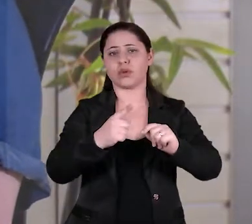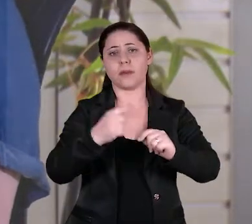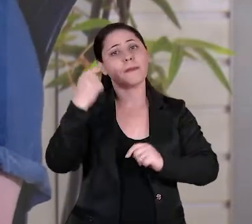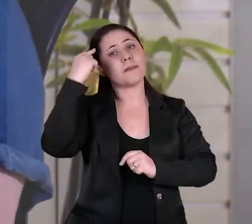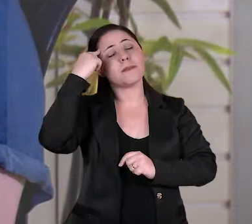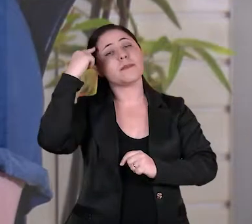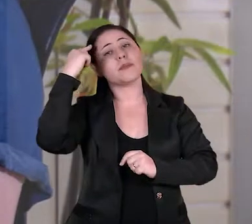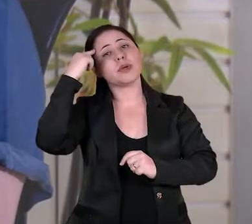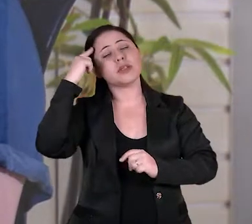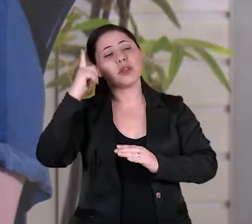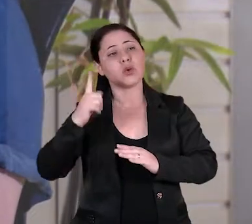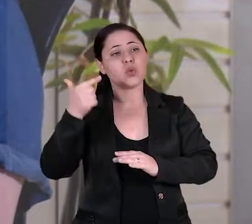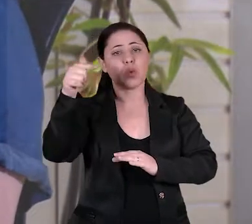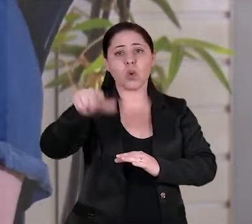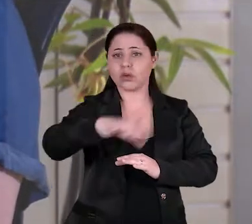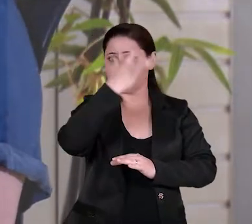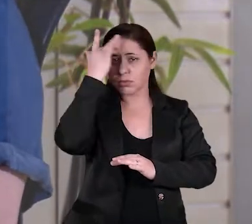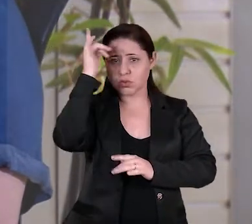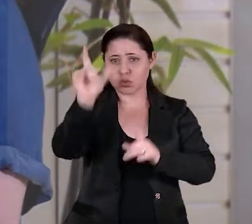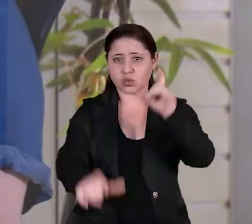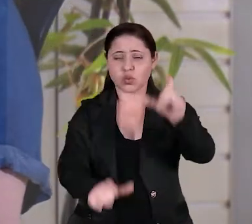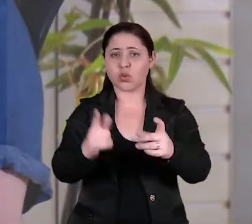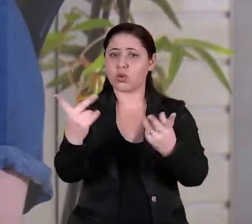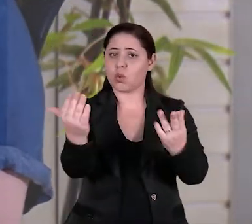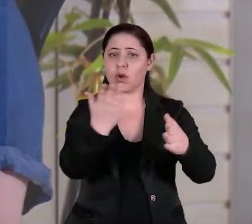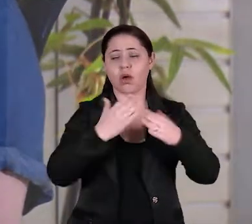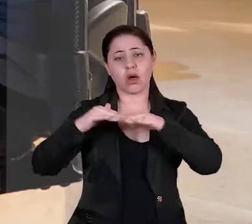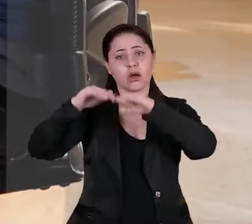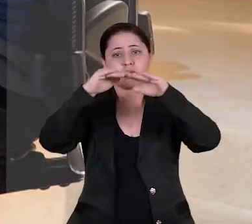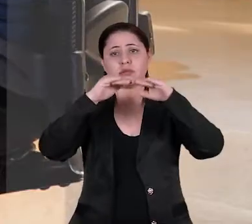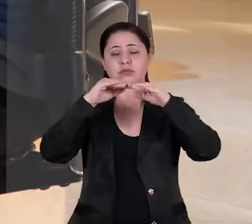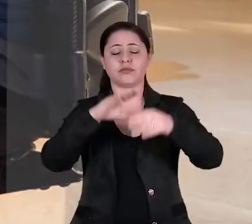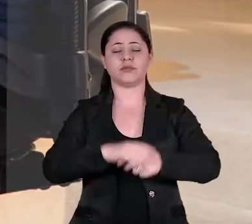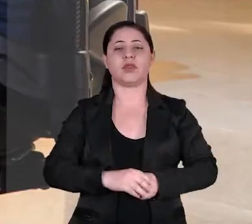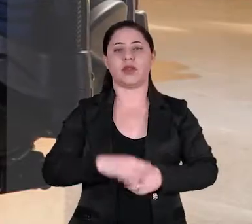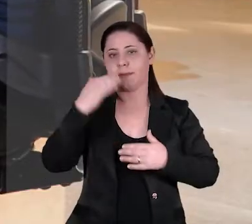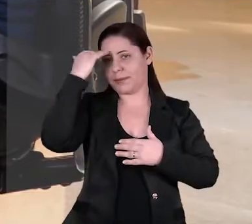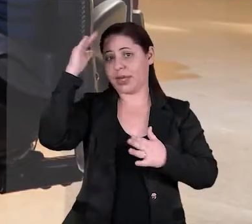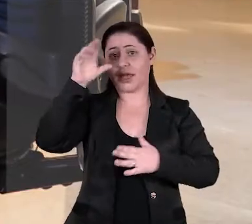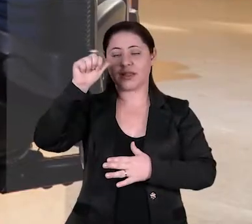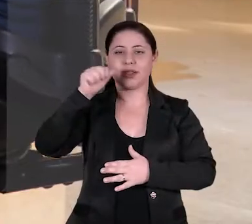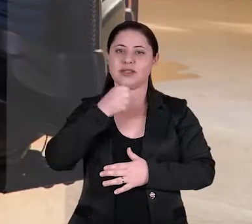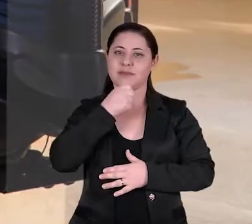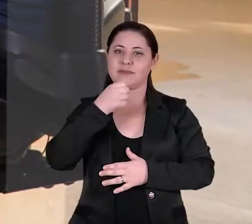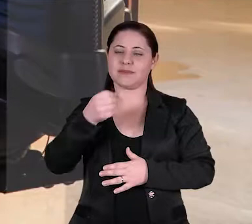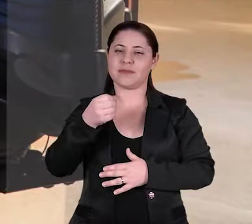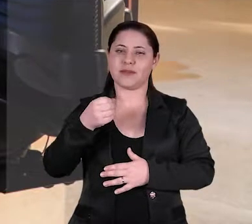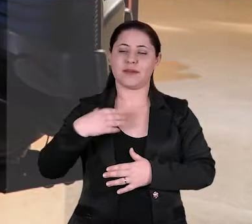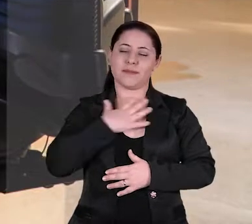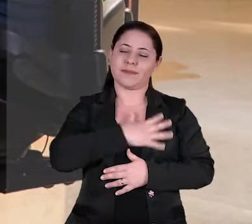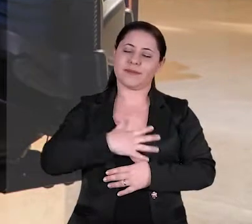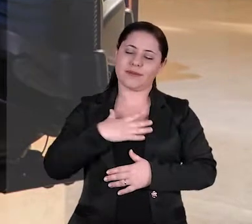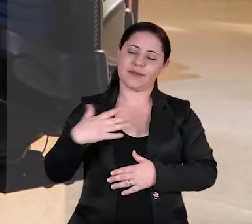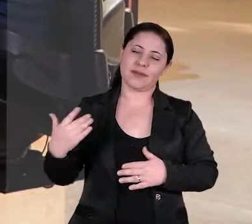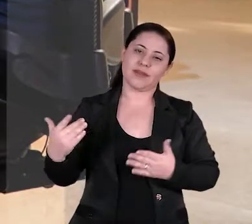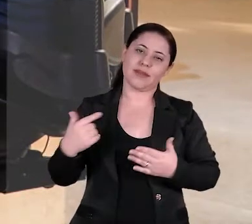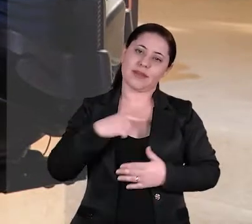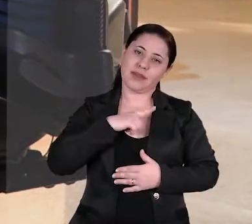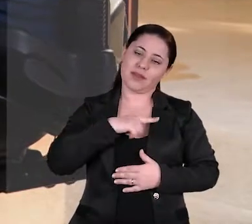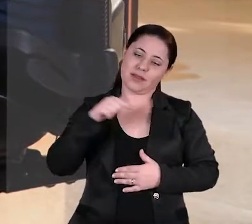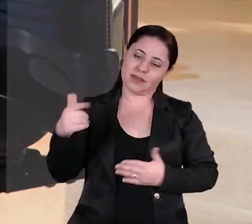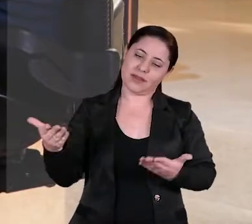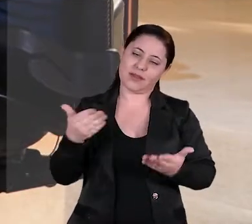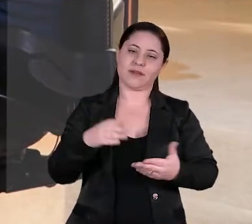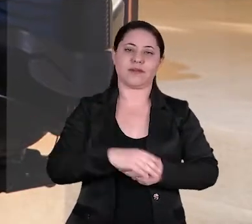vamos pensar no próximo como se fosse para a gente também. Obrigada, Ana, pela sua entrevista. Obrigada. Foi um prazer em tê-la aqui conosco.